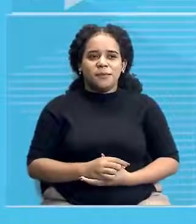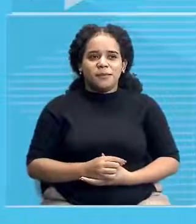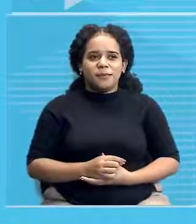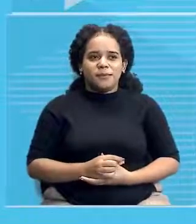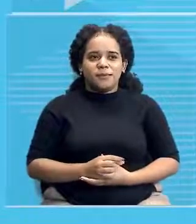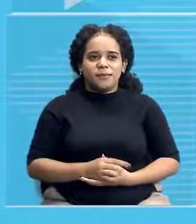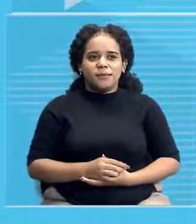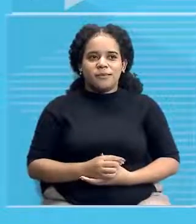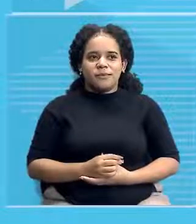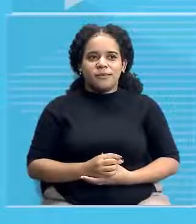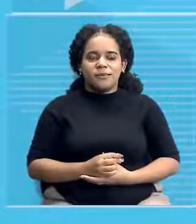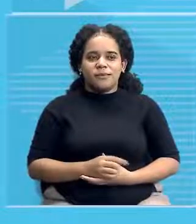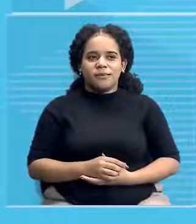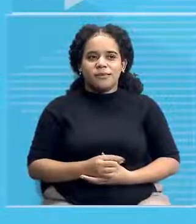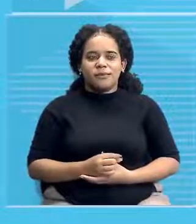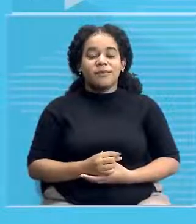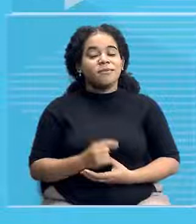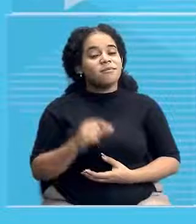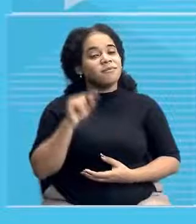Valéria, você está querendo